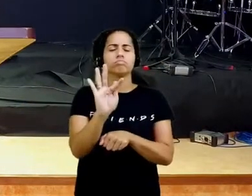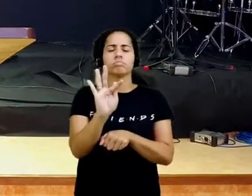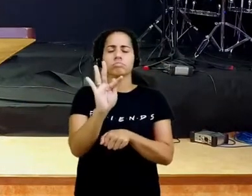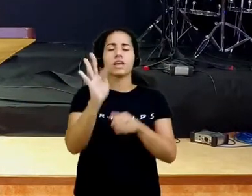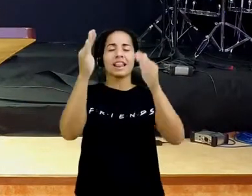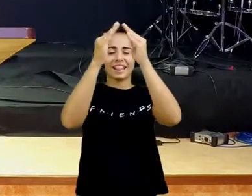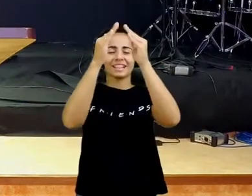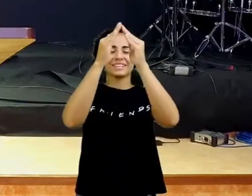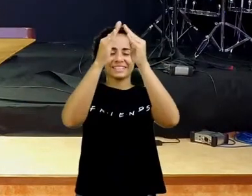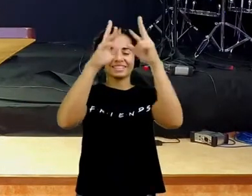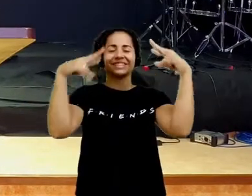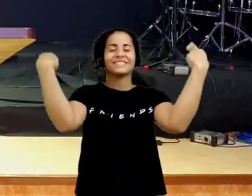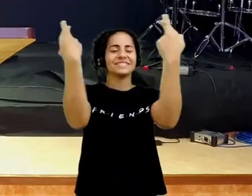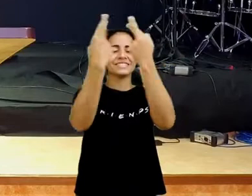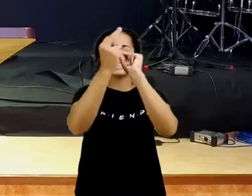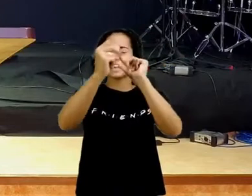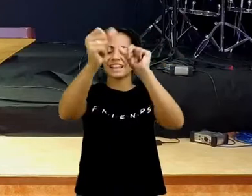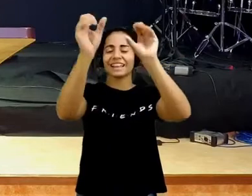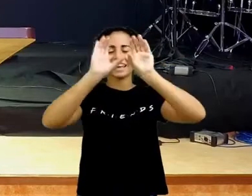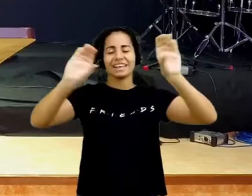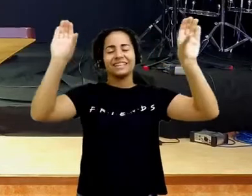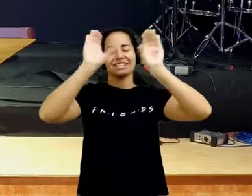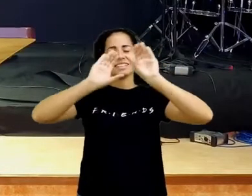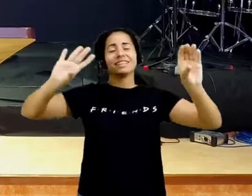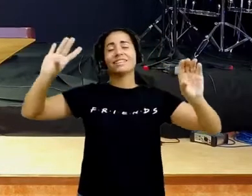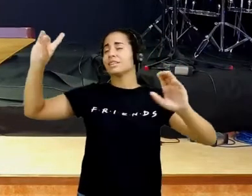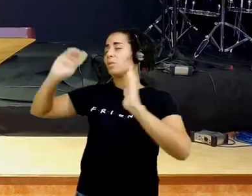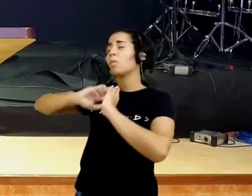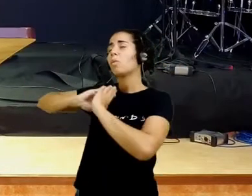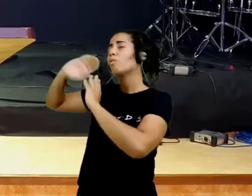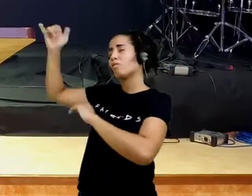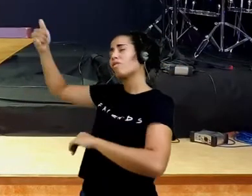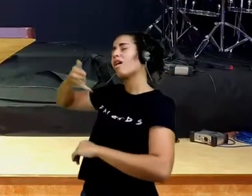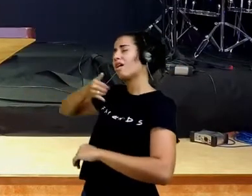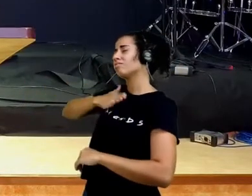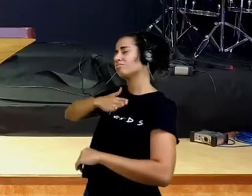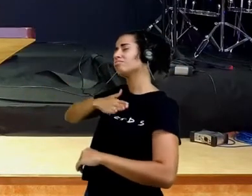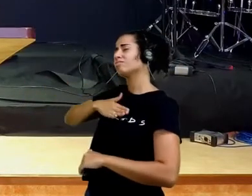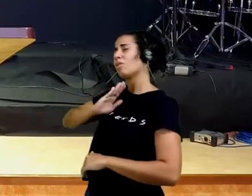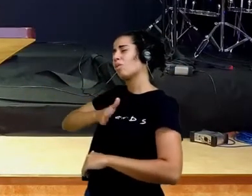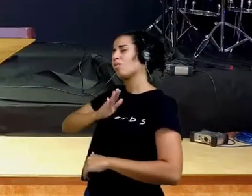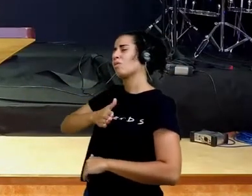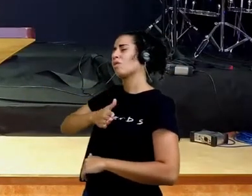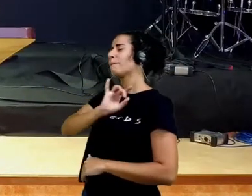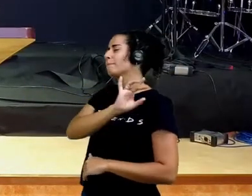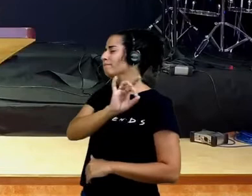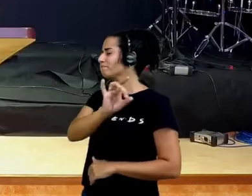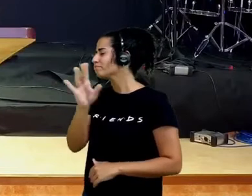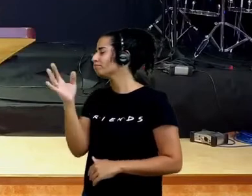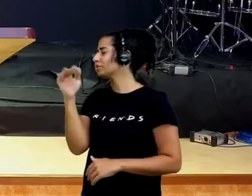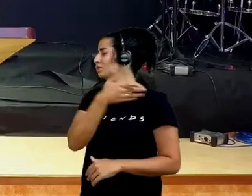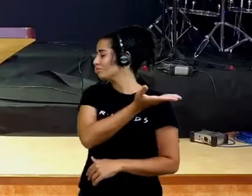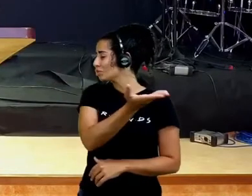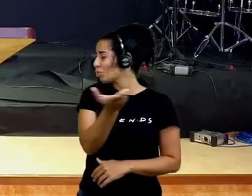morar com o Senhor num reino eterno. Pai, fala aos nossos corações nessa manhã, ser com a tua